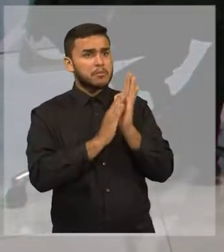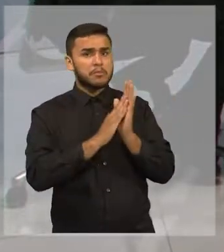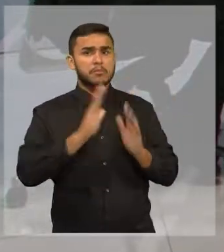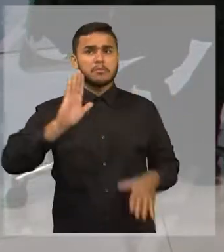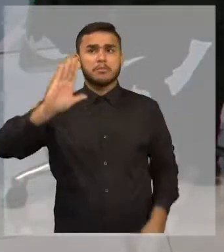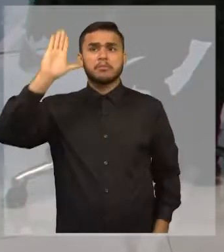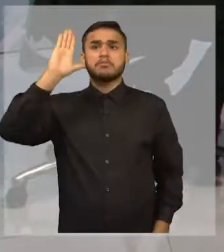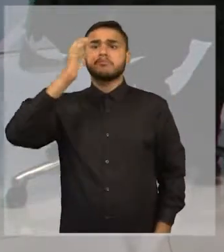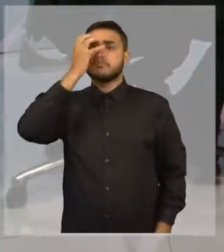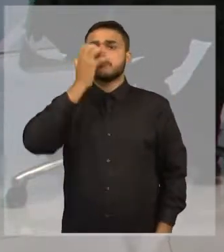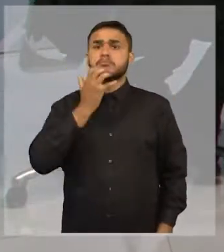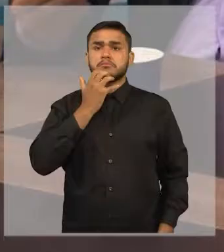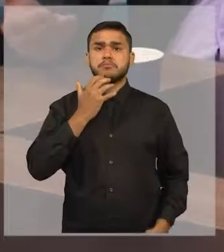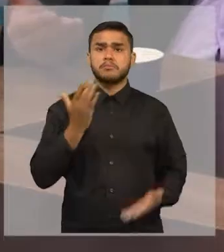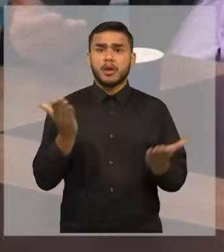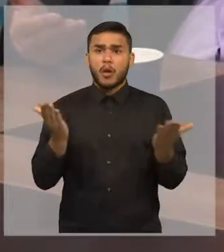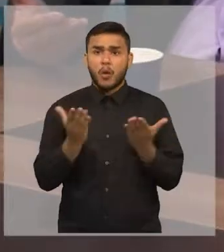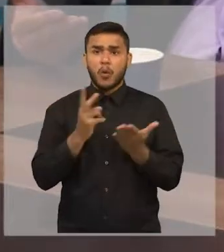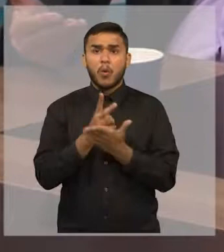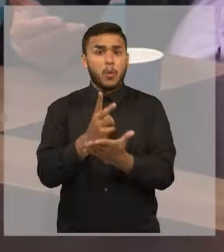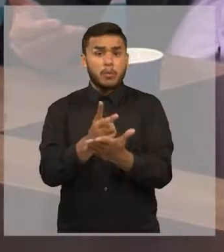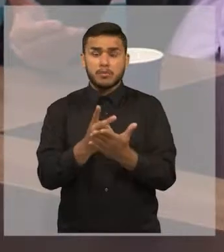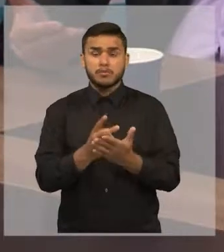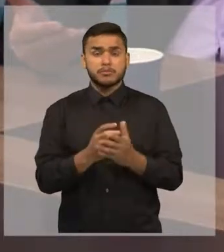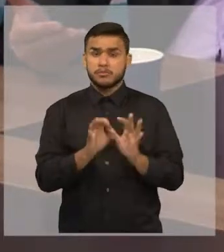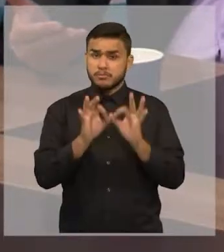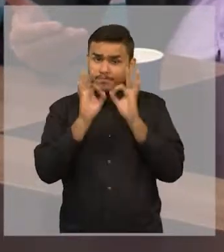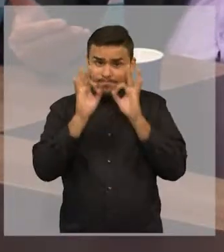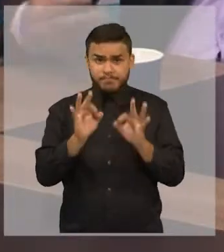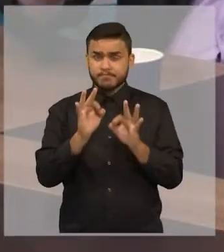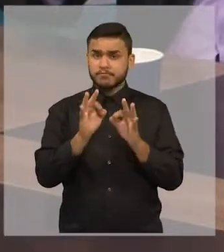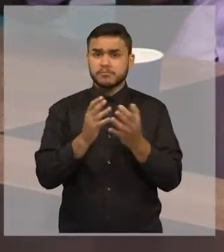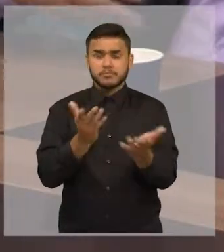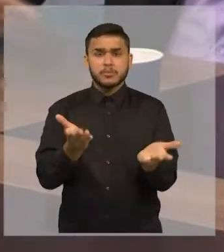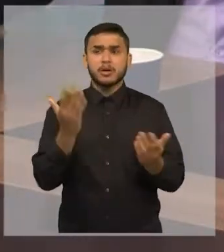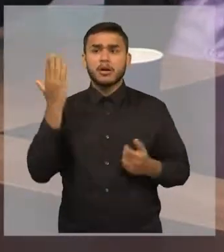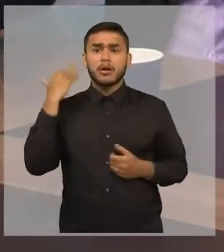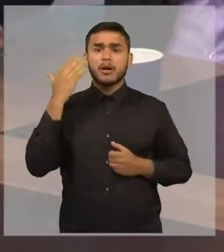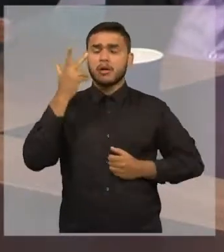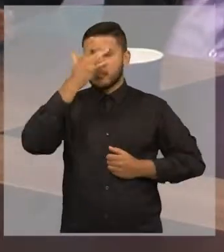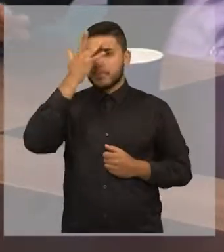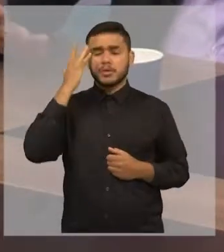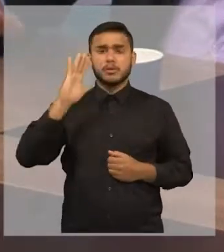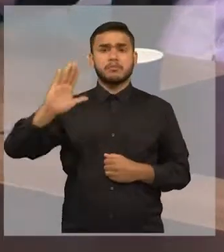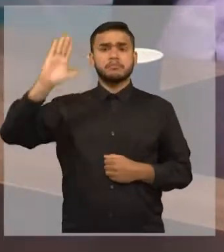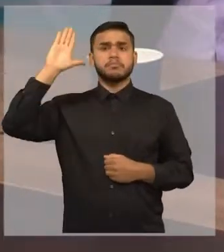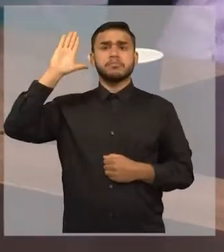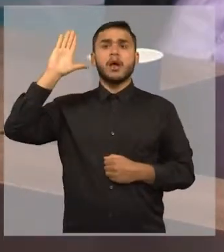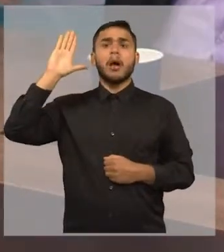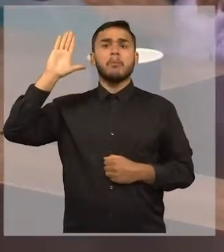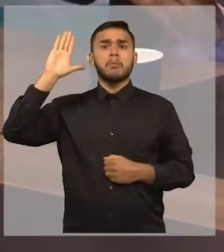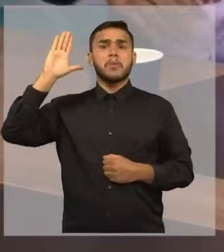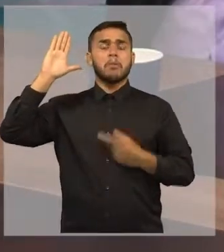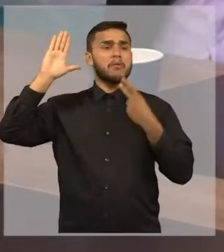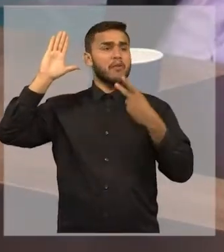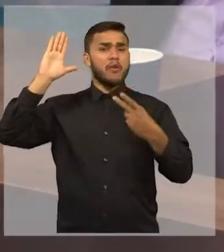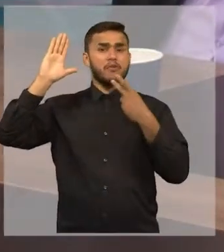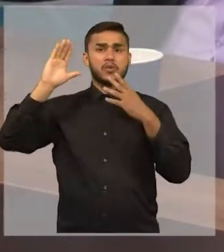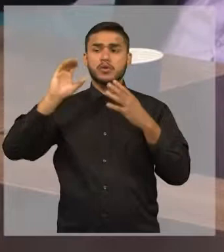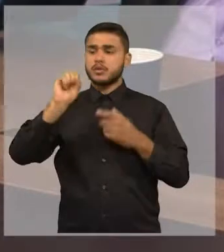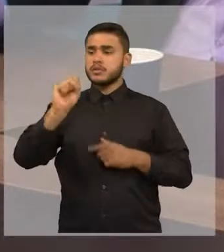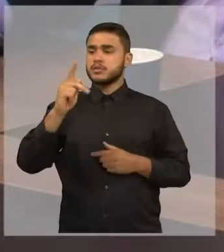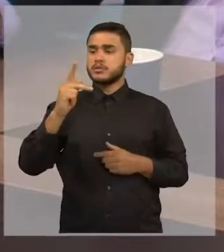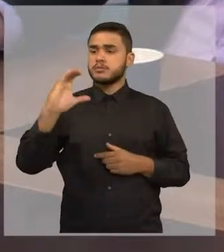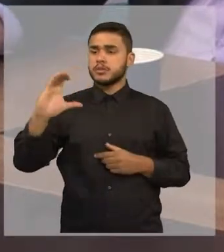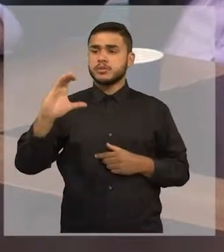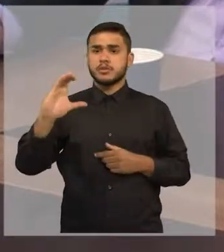você prometeu na campanha. Sim, e é o que ele quer fazer a ferro e fogo. Os outros prometem... Tinha gente prometendo tirar todo mundo do